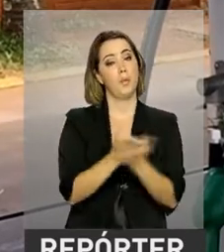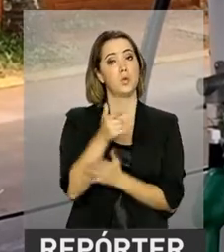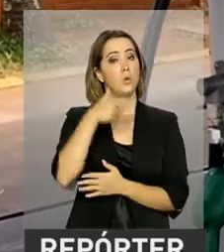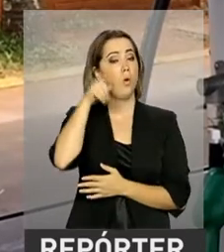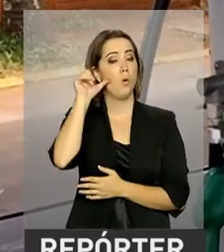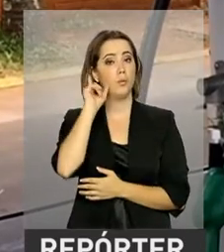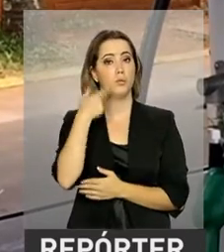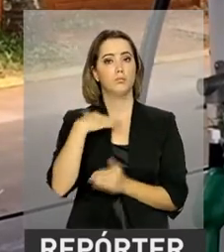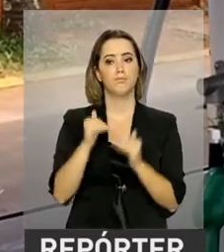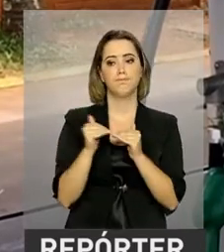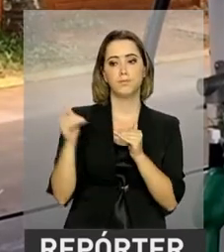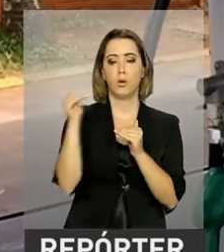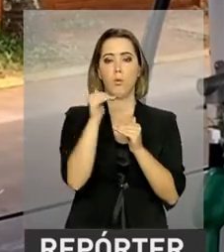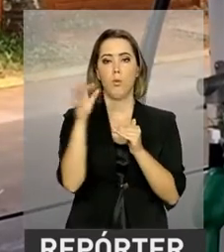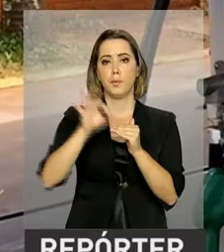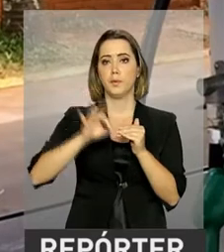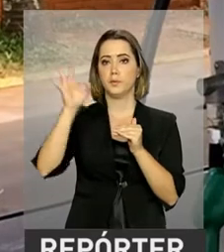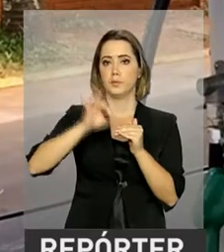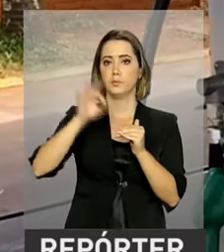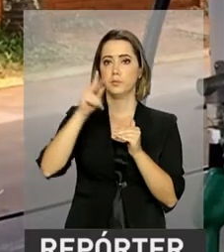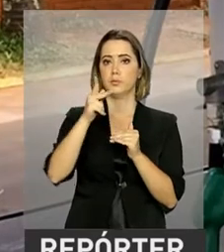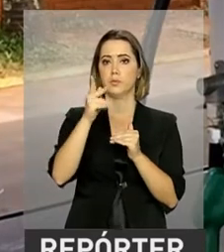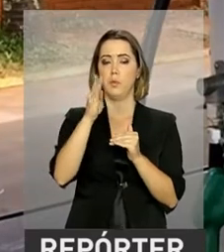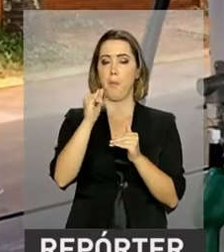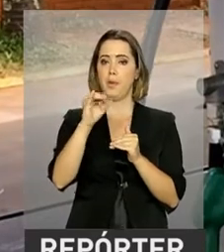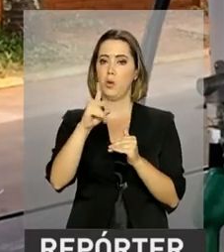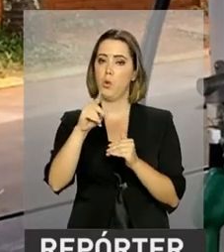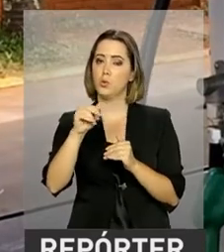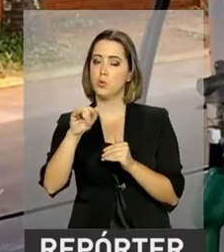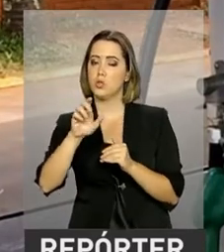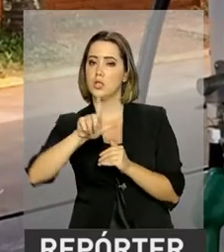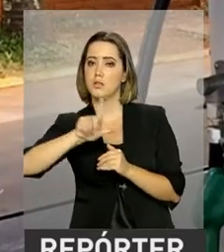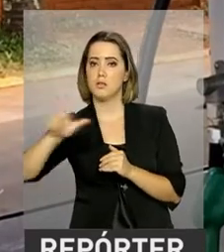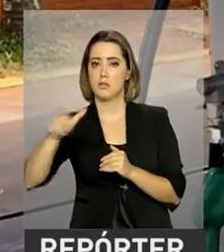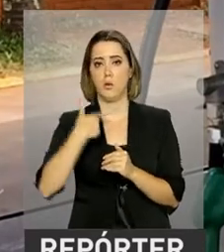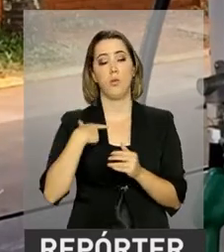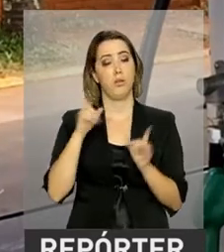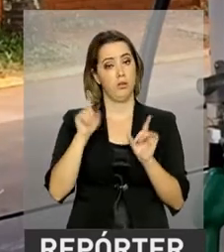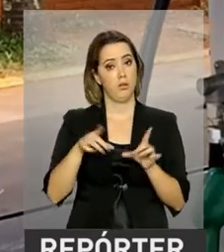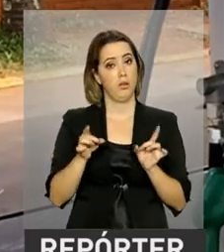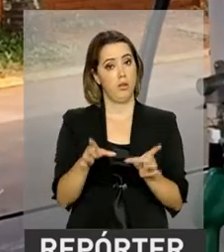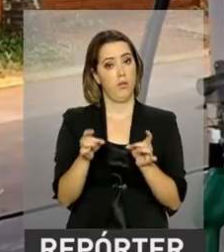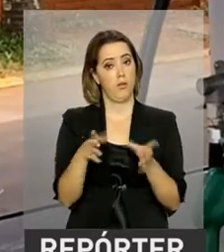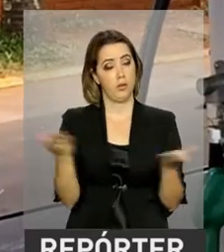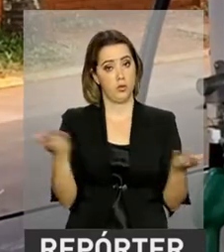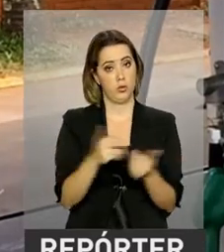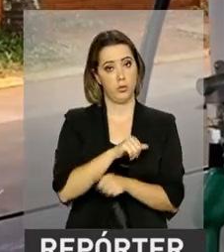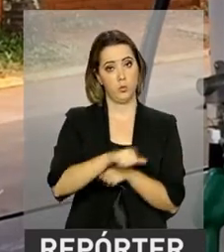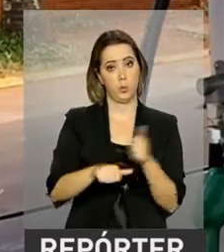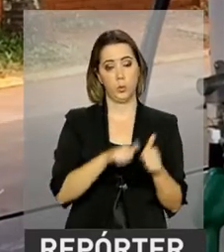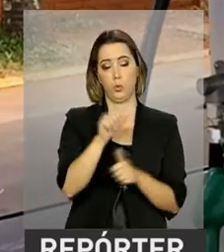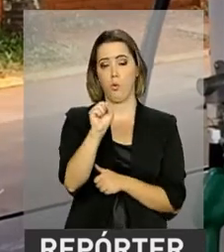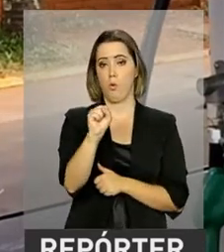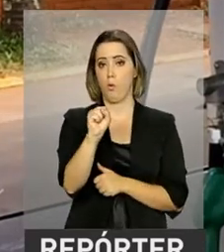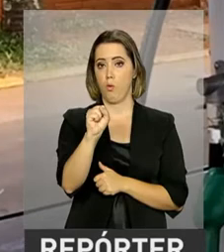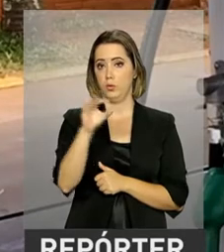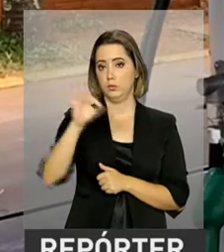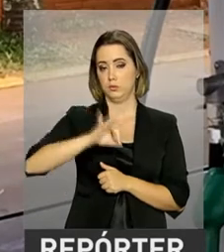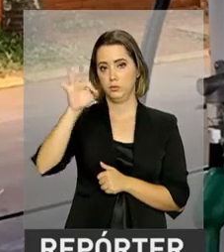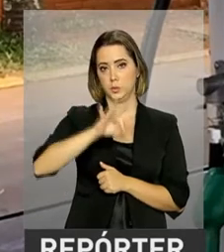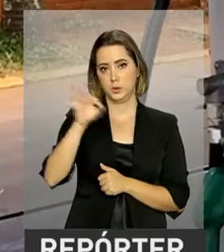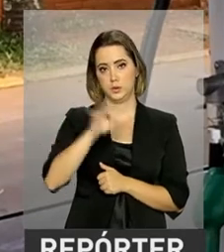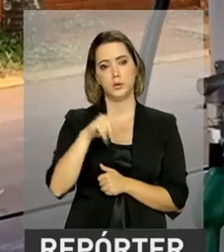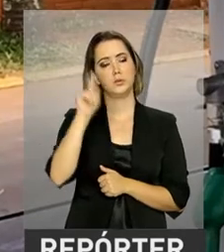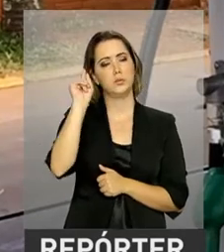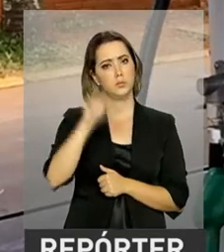o aumento do percentual obrigatório de biodiesel no óleo diesel vendido nos postos para 8% é o primeiro de uma série em